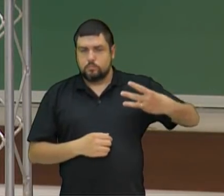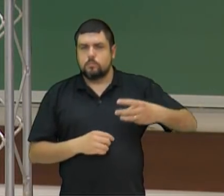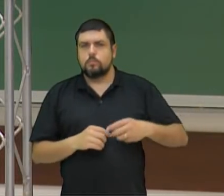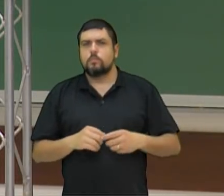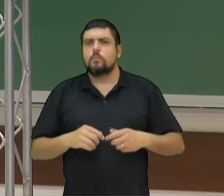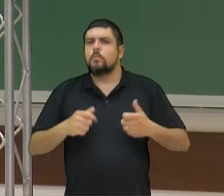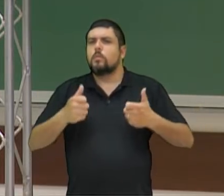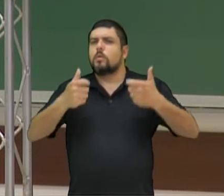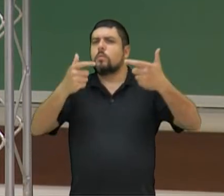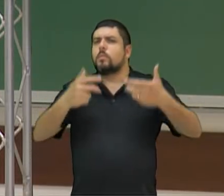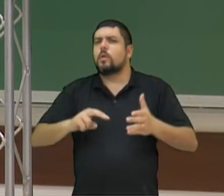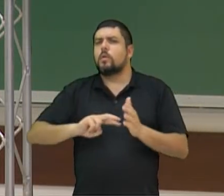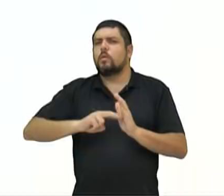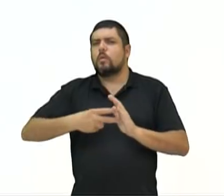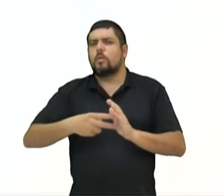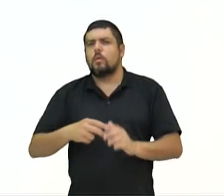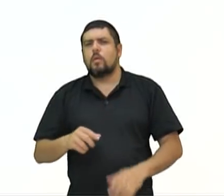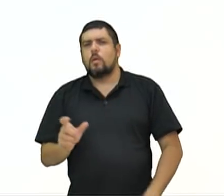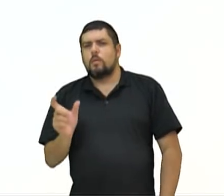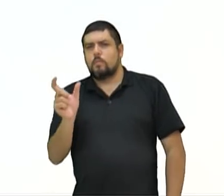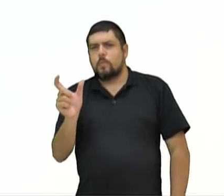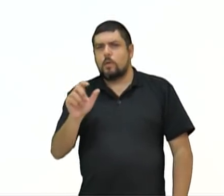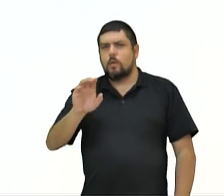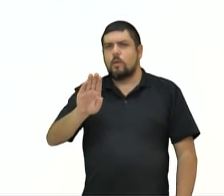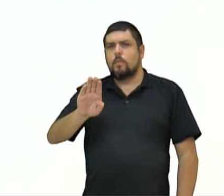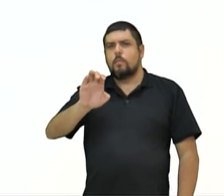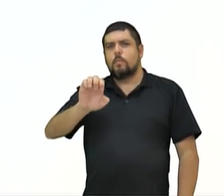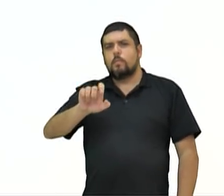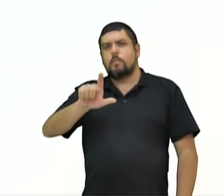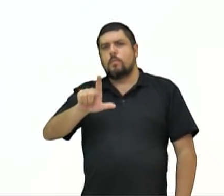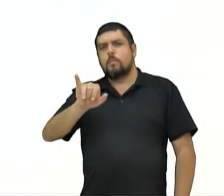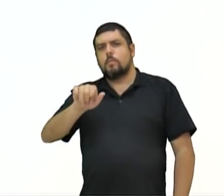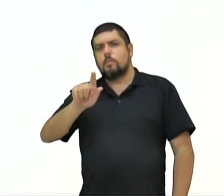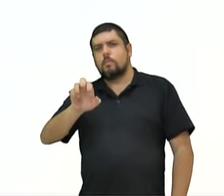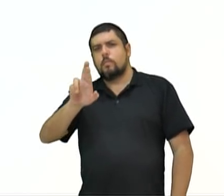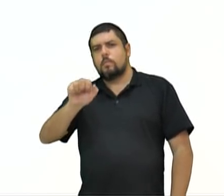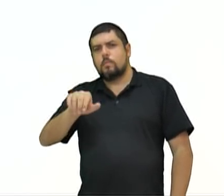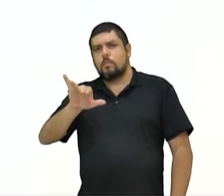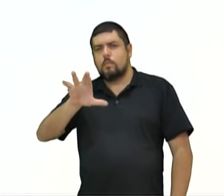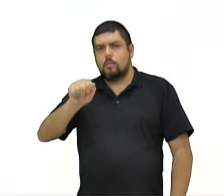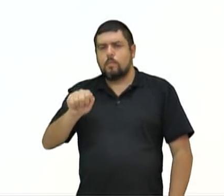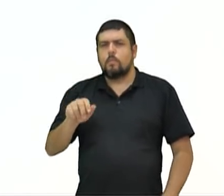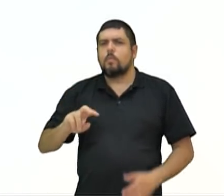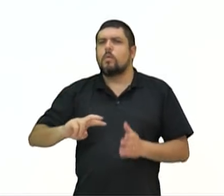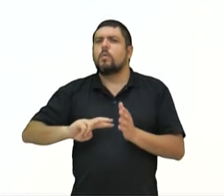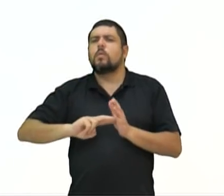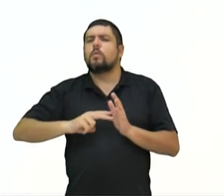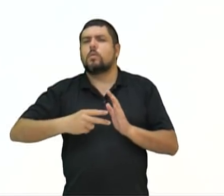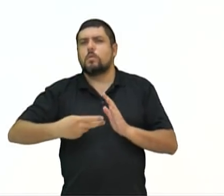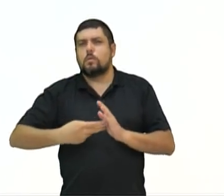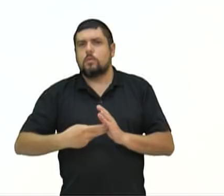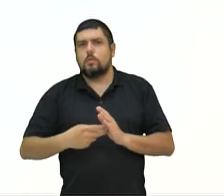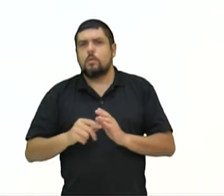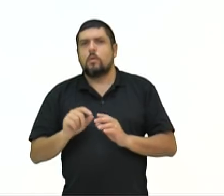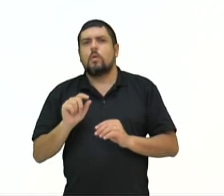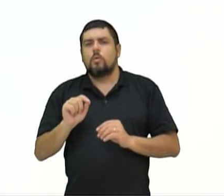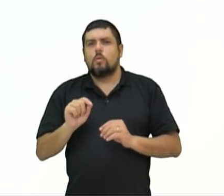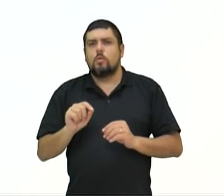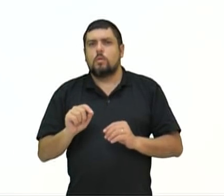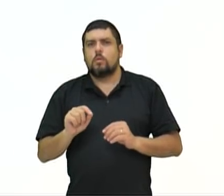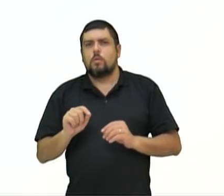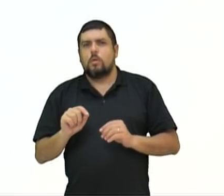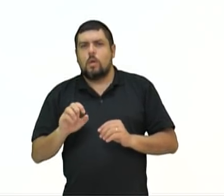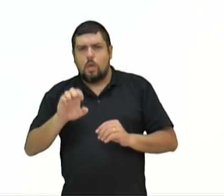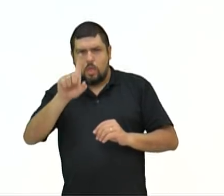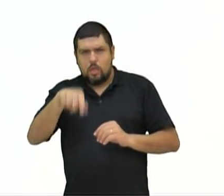será que significa a palavra beligerância nesse contexto de enunciação. Será que é uma característica do que causa ou está numa